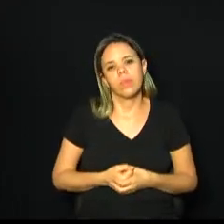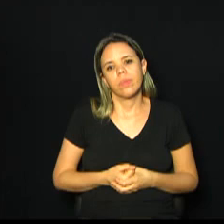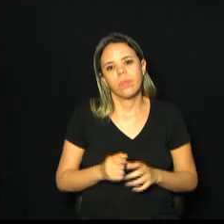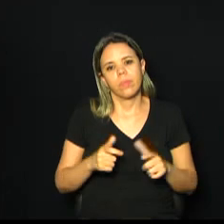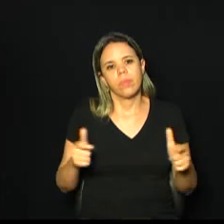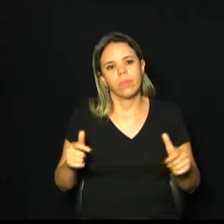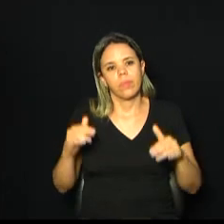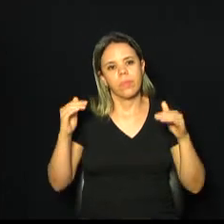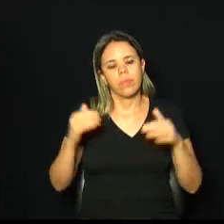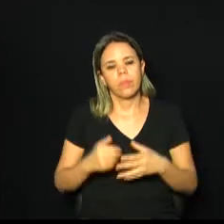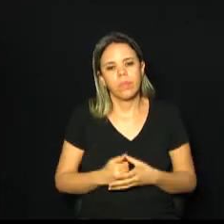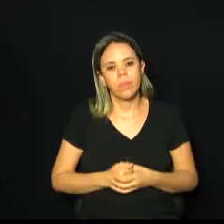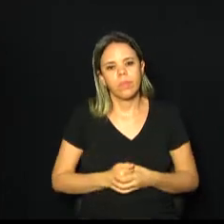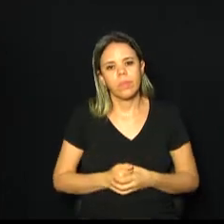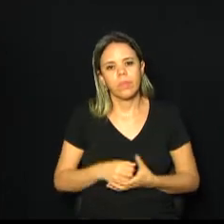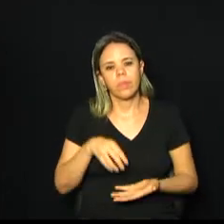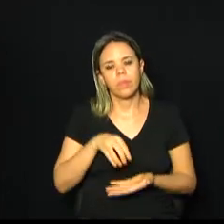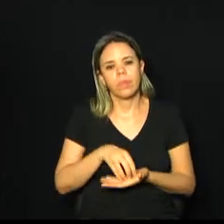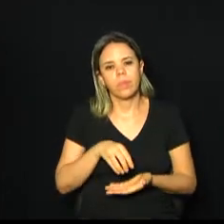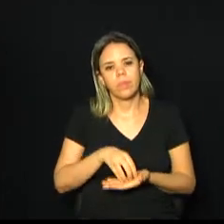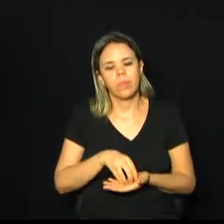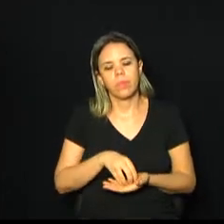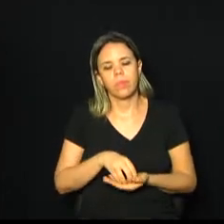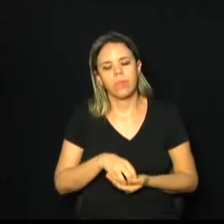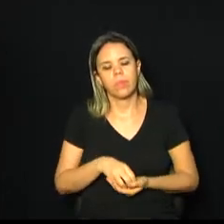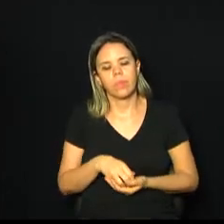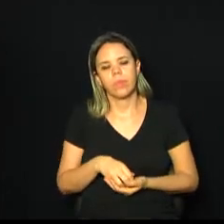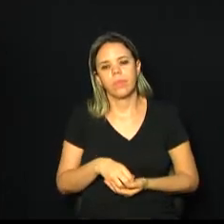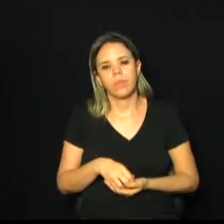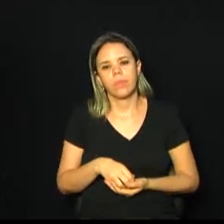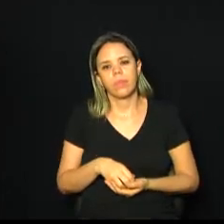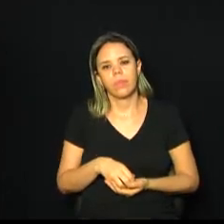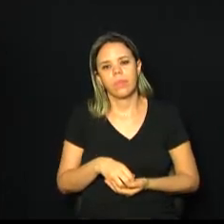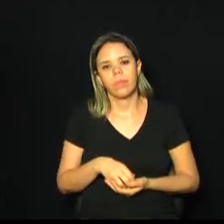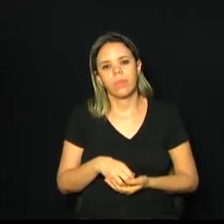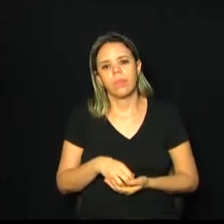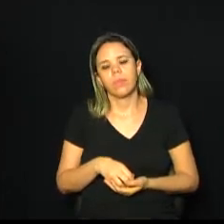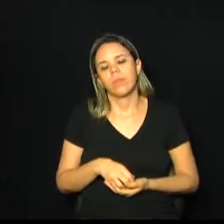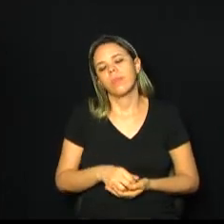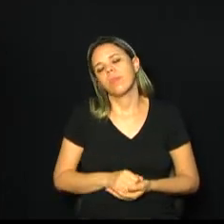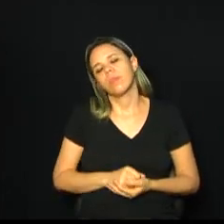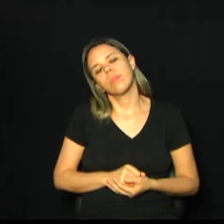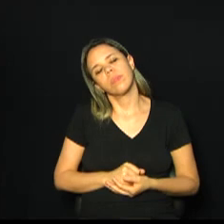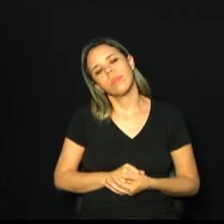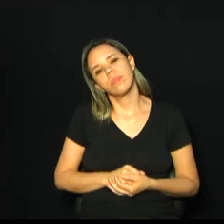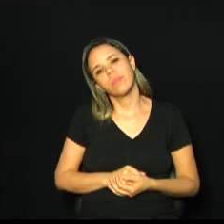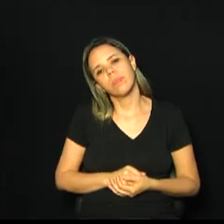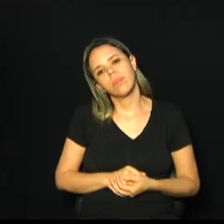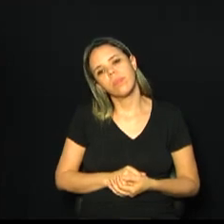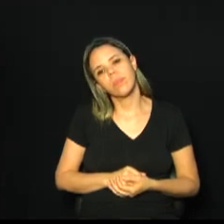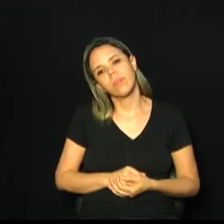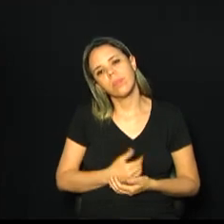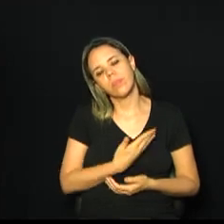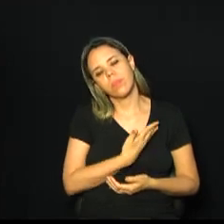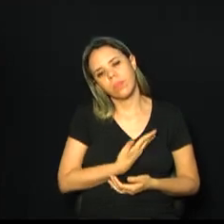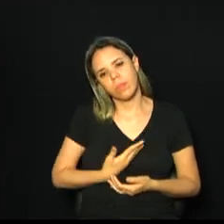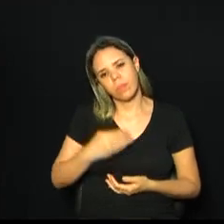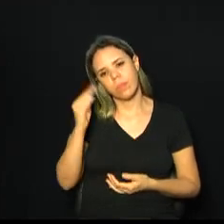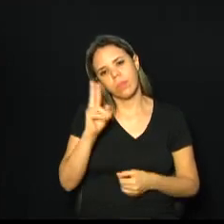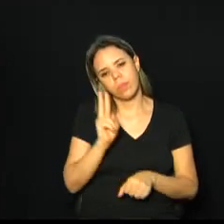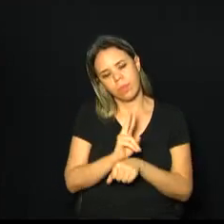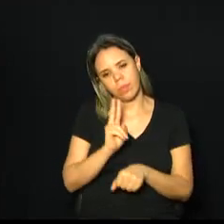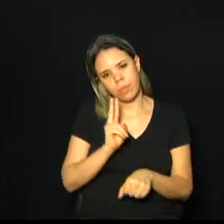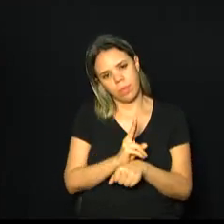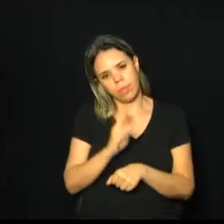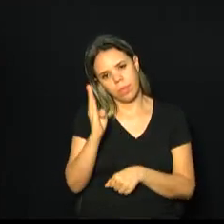maior. Essa agência não, me perdoa, né? É uma autoridade nacional de proteção de dados.